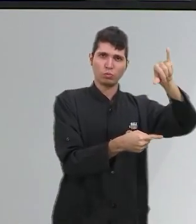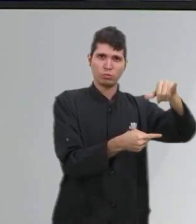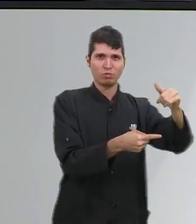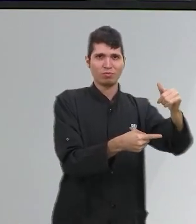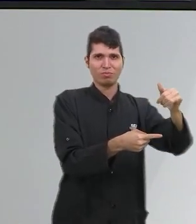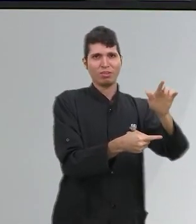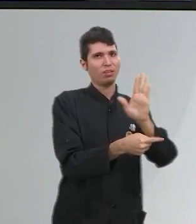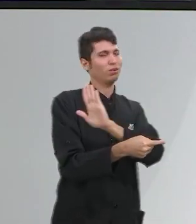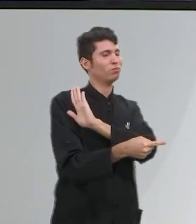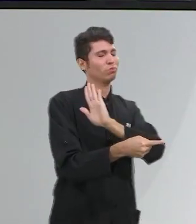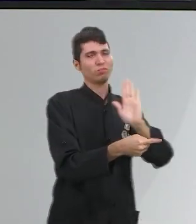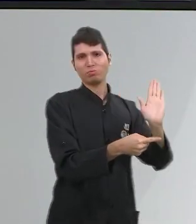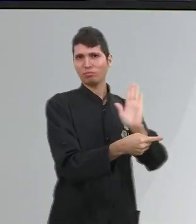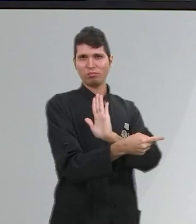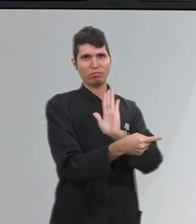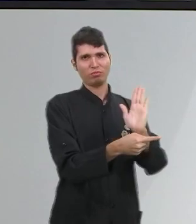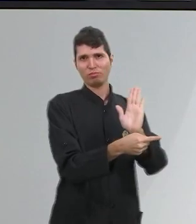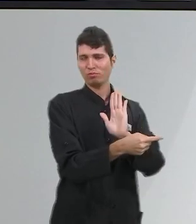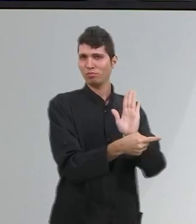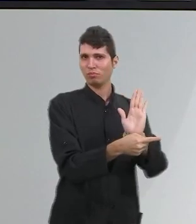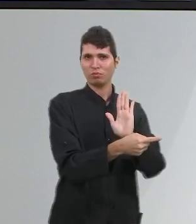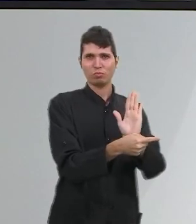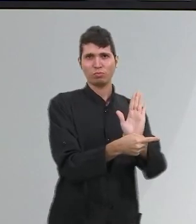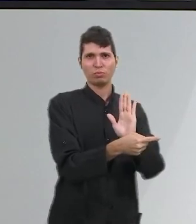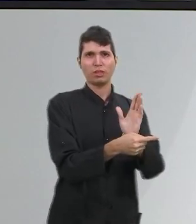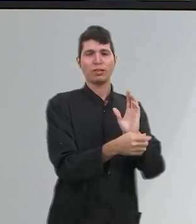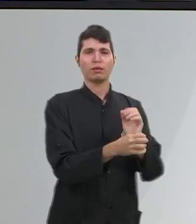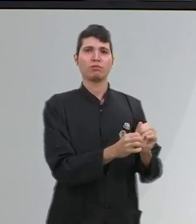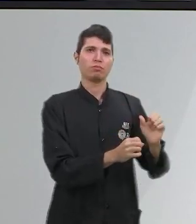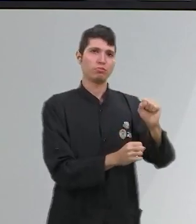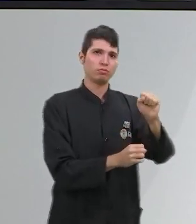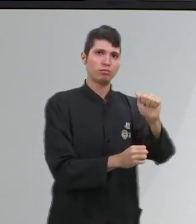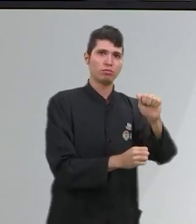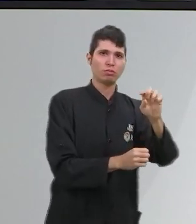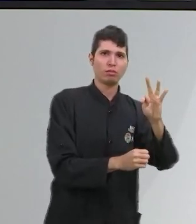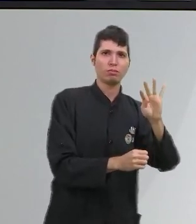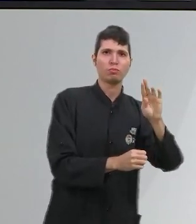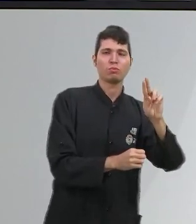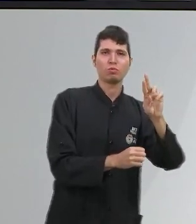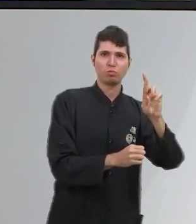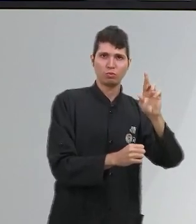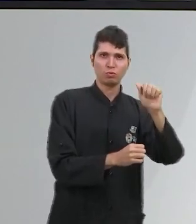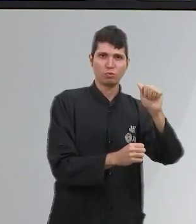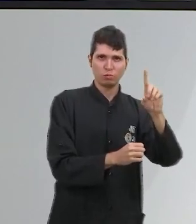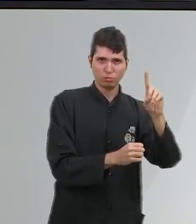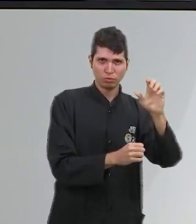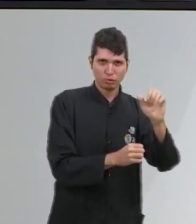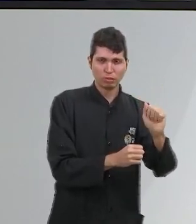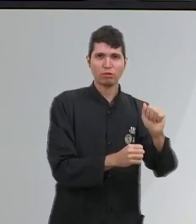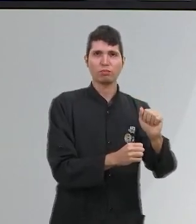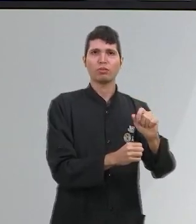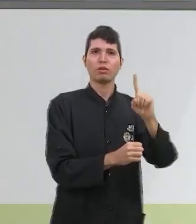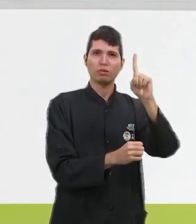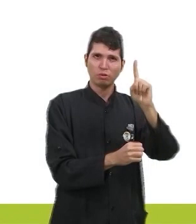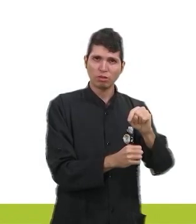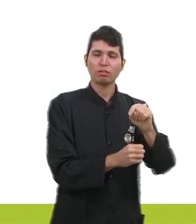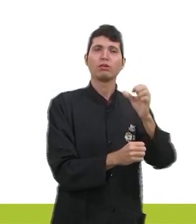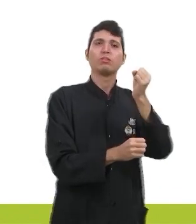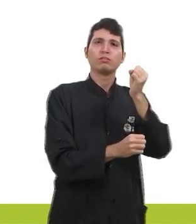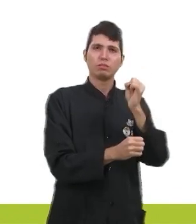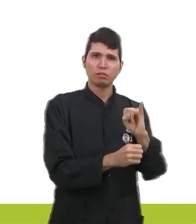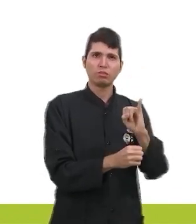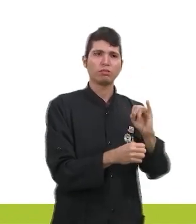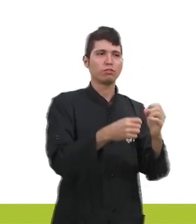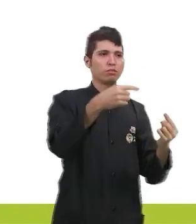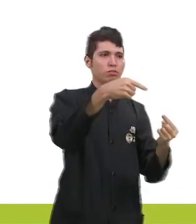você não considera, tá? Cadeia saturada só vai existir quando somente existir